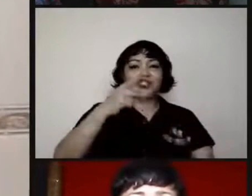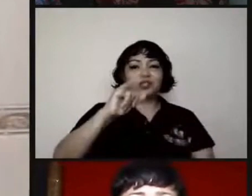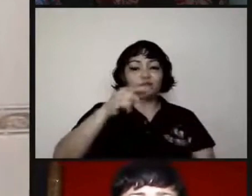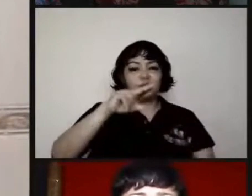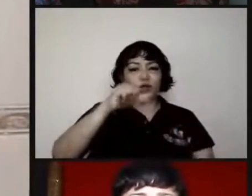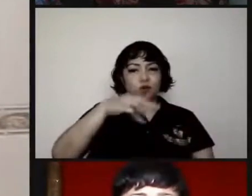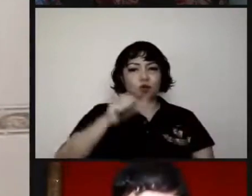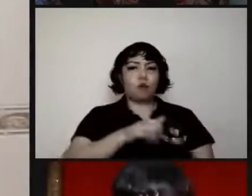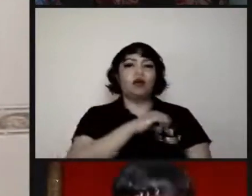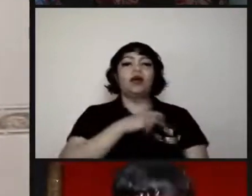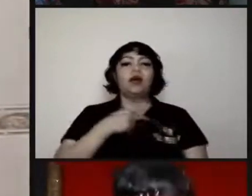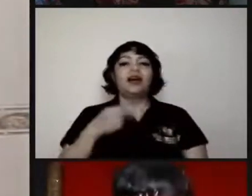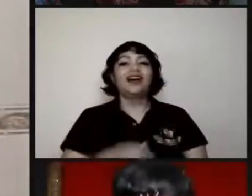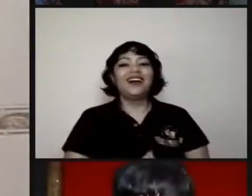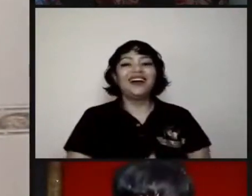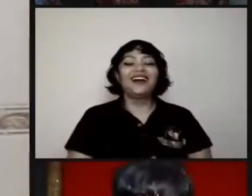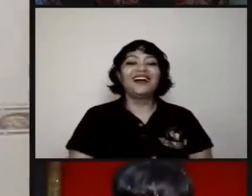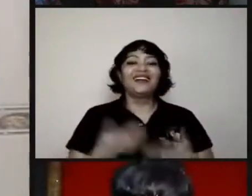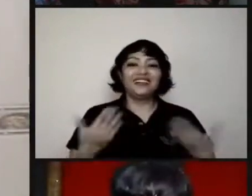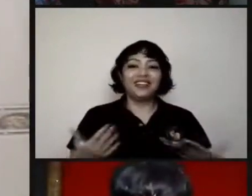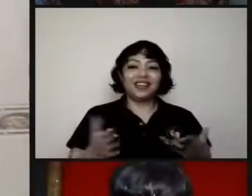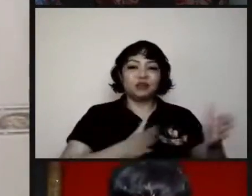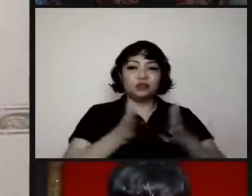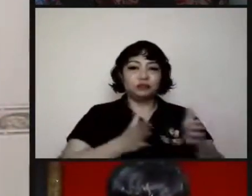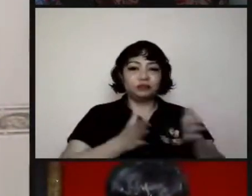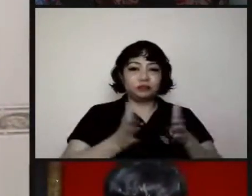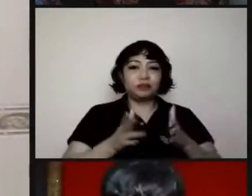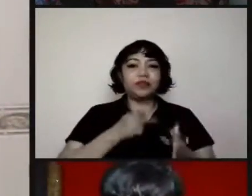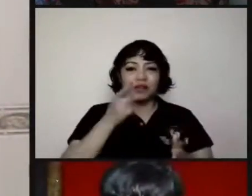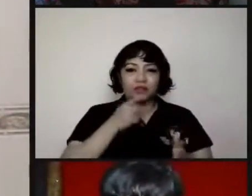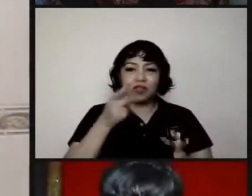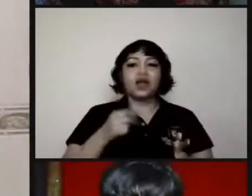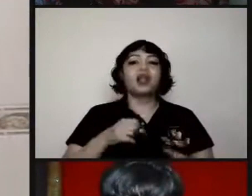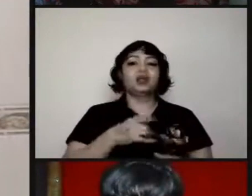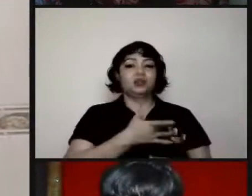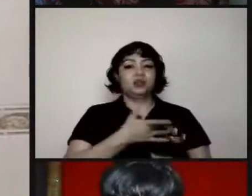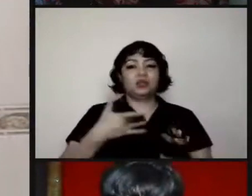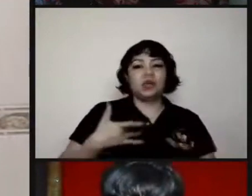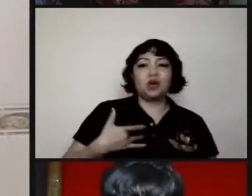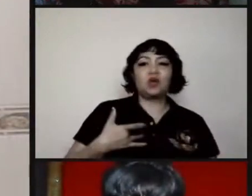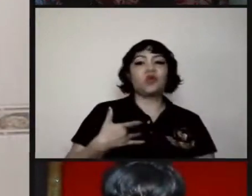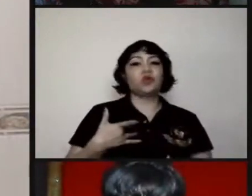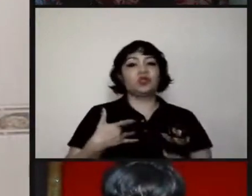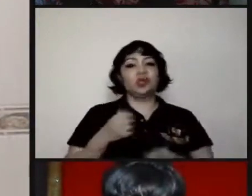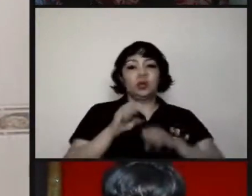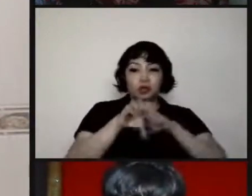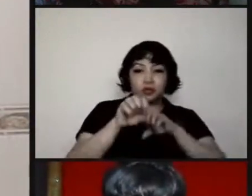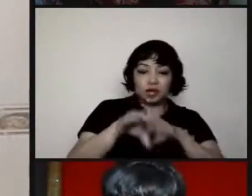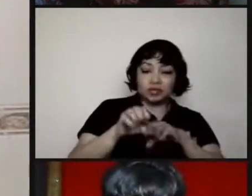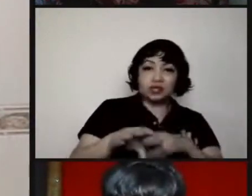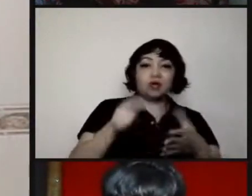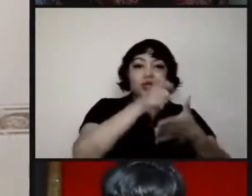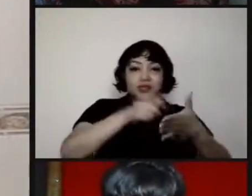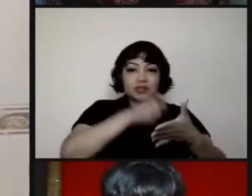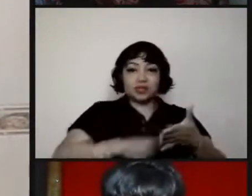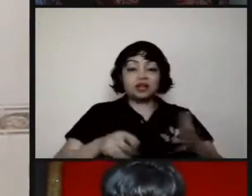de ficar, né? Mas aí, no meio do caminho, eles falam sobre a saúde, sobre a educação, eles fazem os questionamentos sobre o que eles não